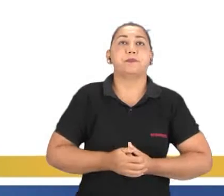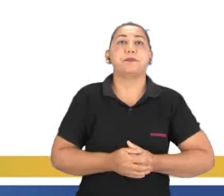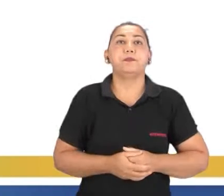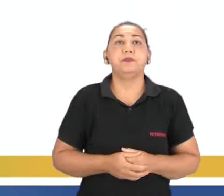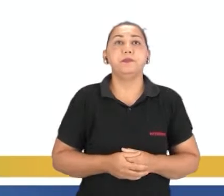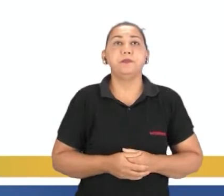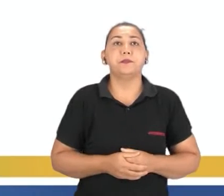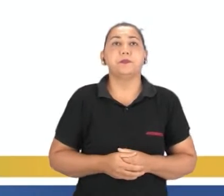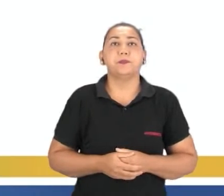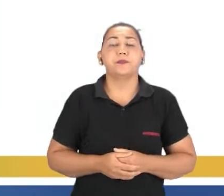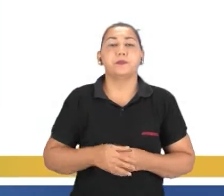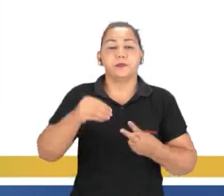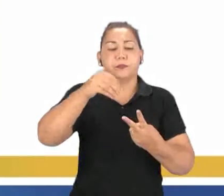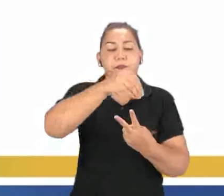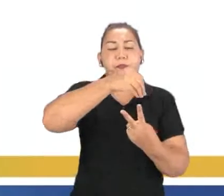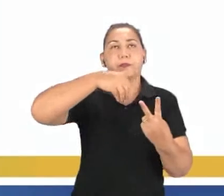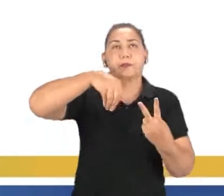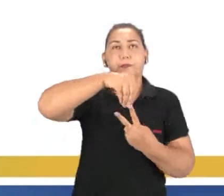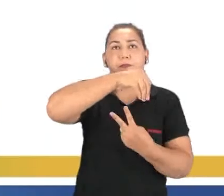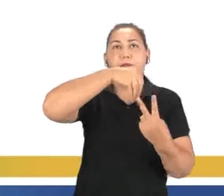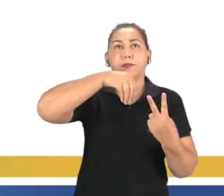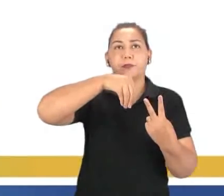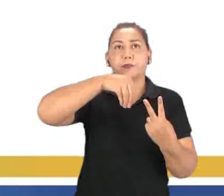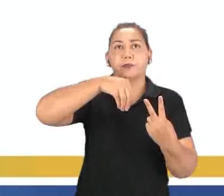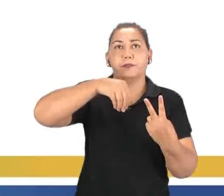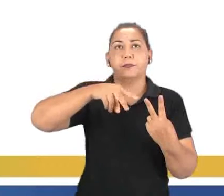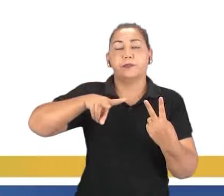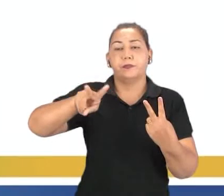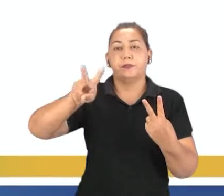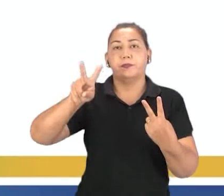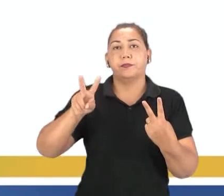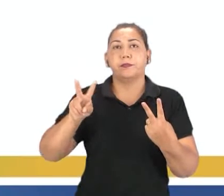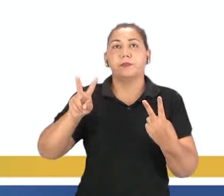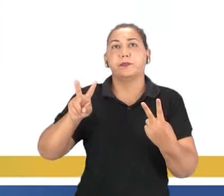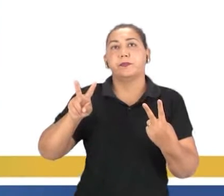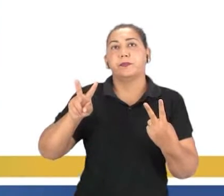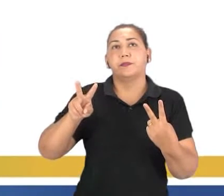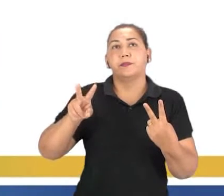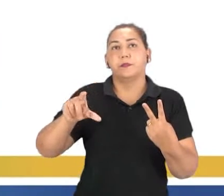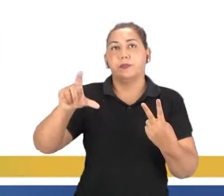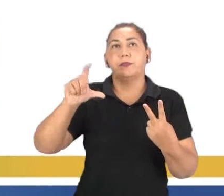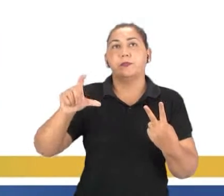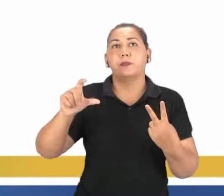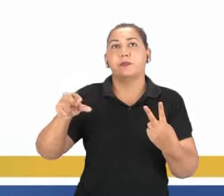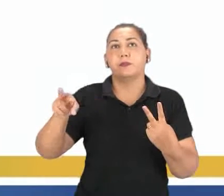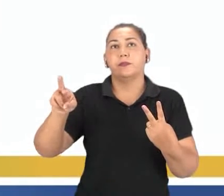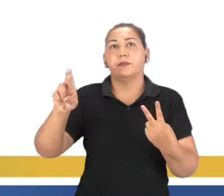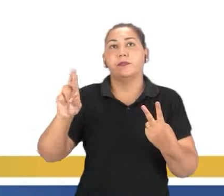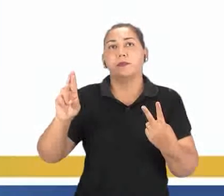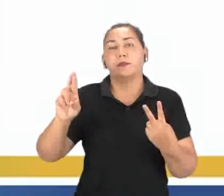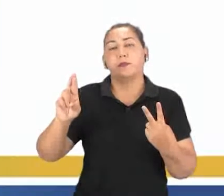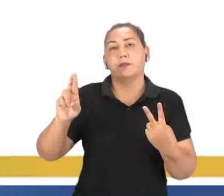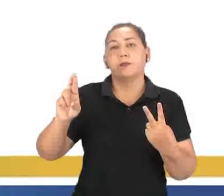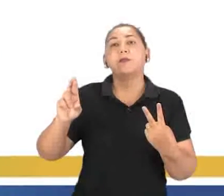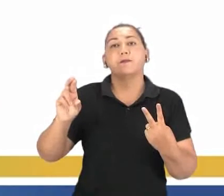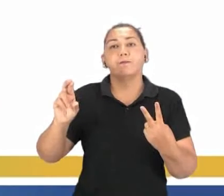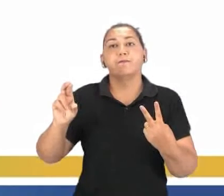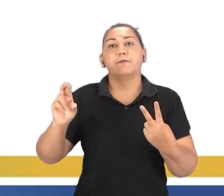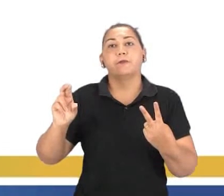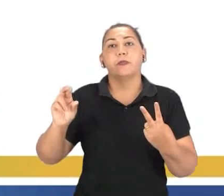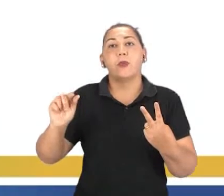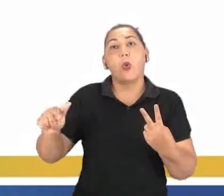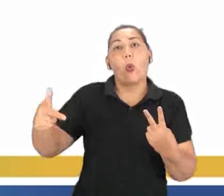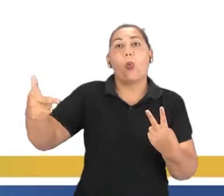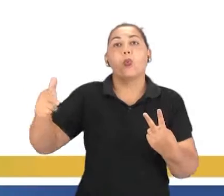aqui? A gente faz o cruzamento assim, ó. Vzão, Rzão é um gameta. Vzão, Rzinho é um